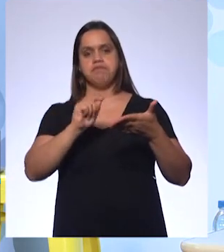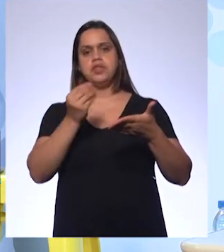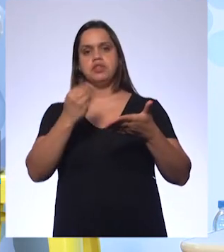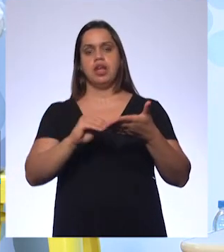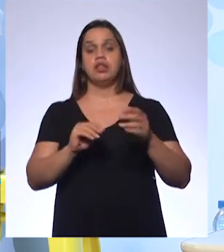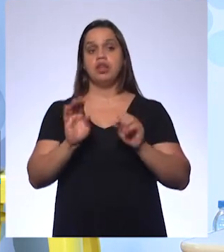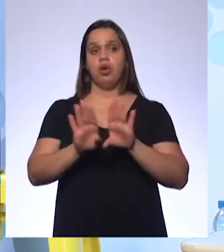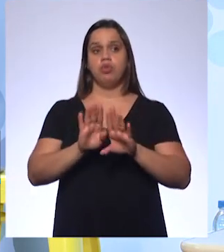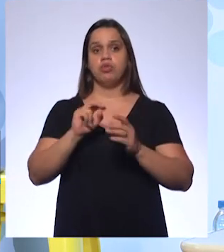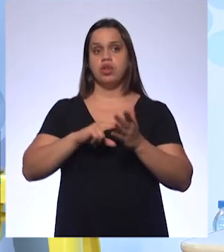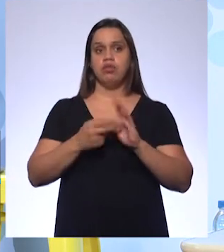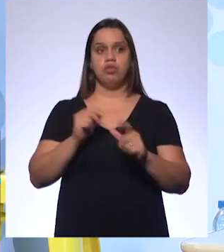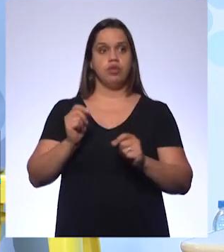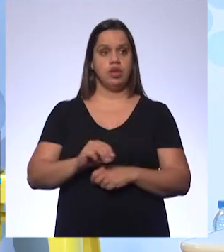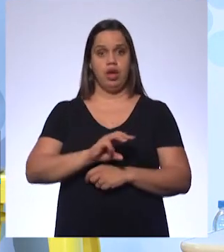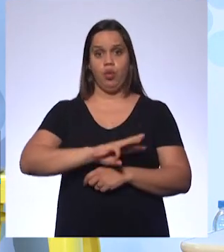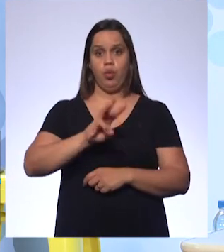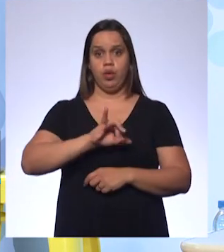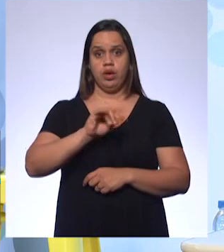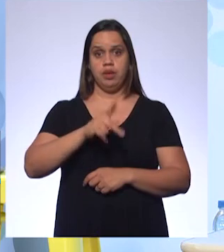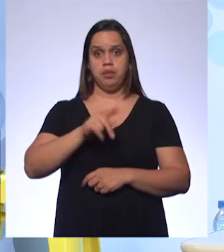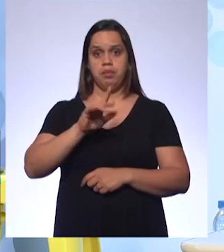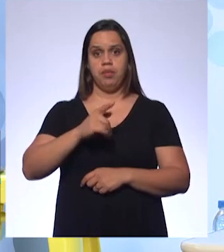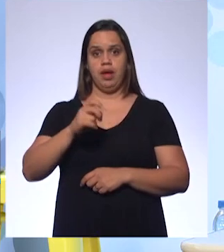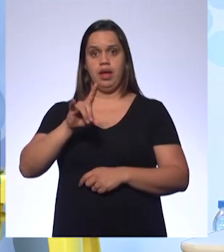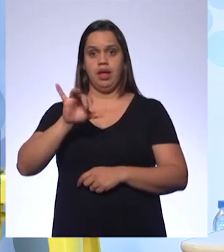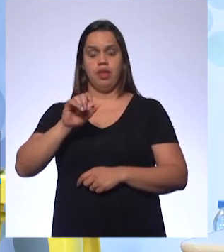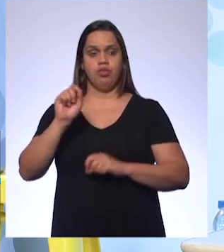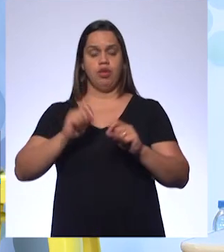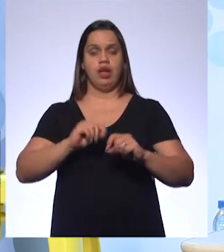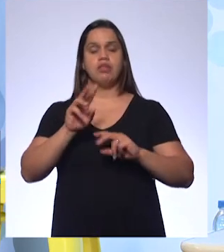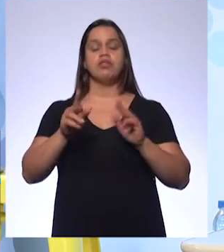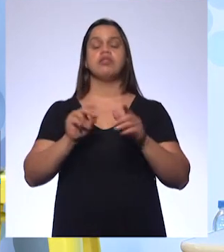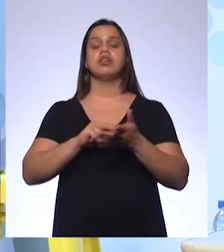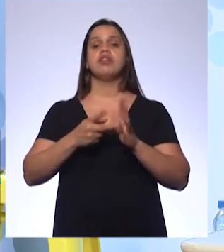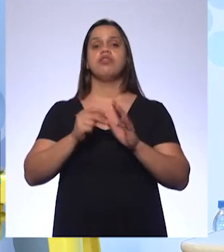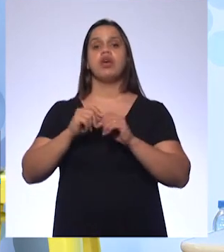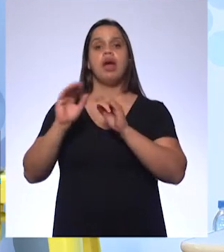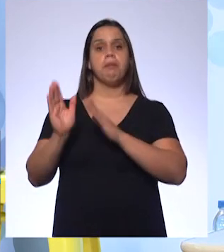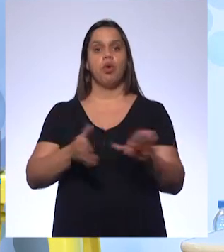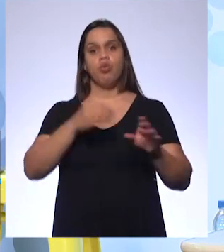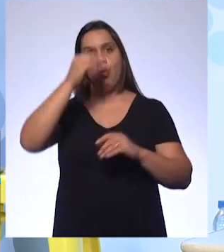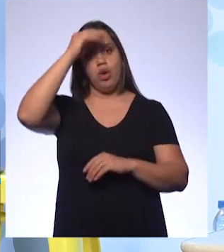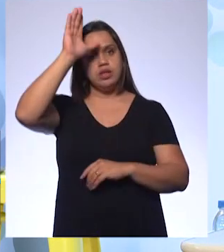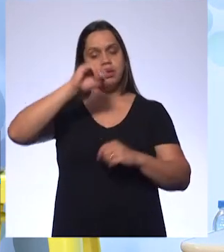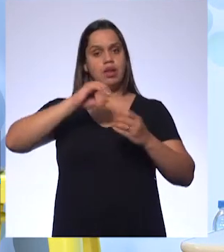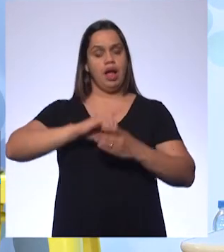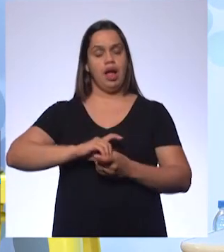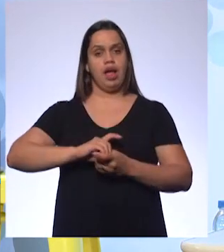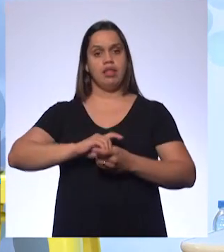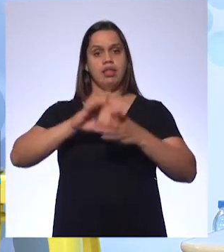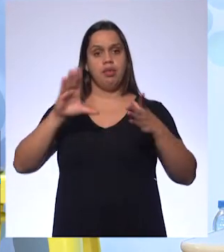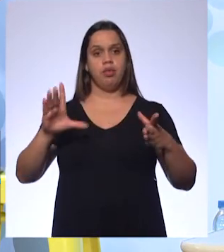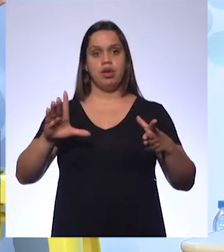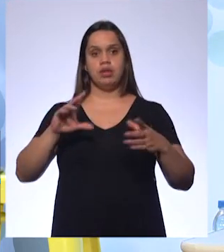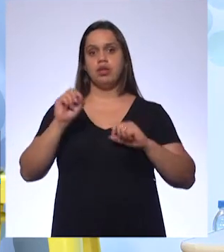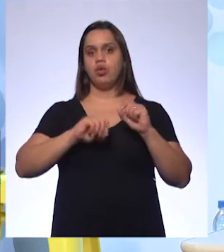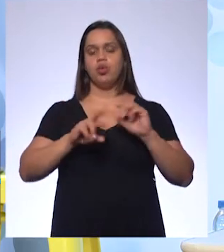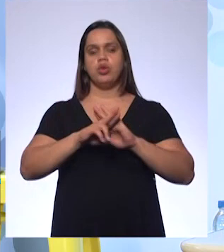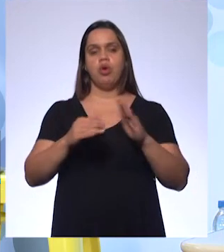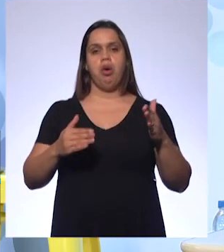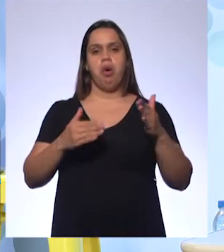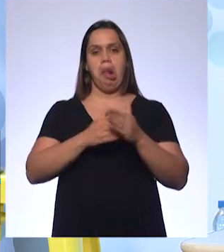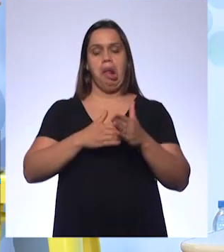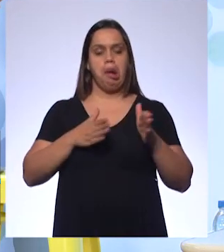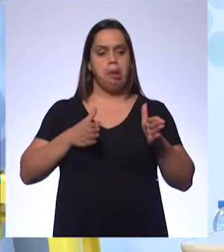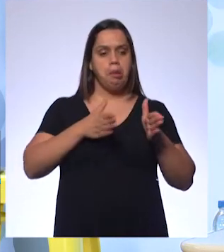que tudo, a democratização da produção do conhecimento. Então, isso não vai ficar limitado somente aos cientistas,